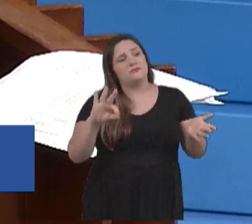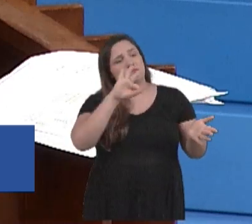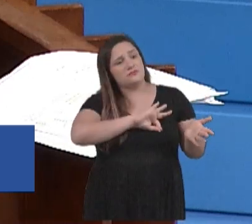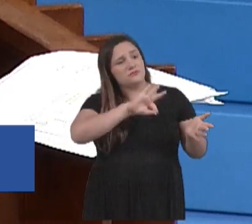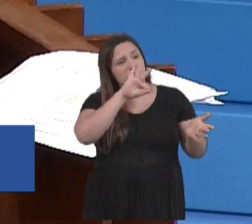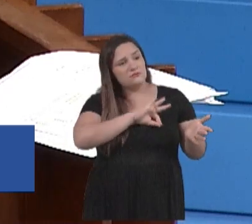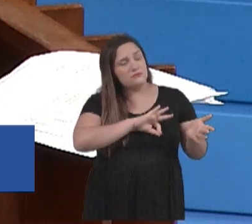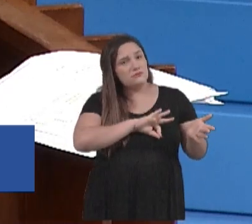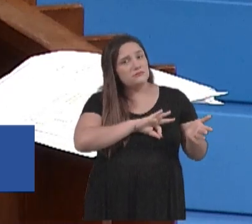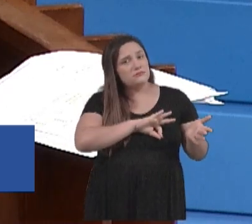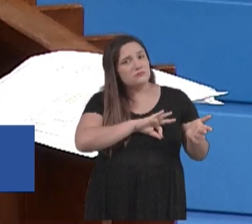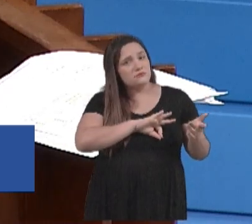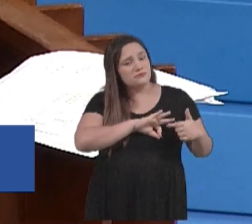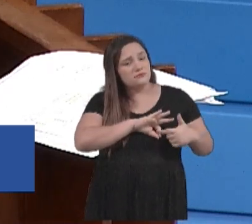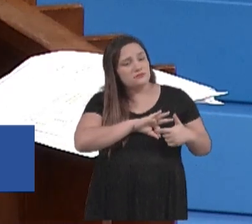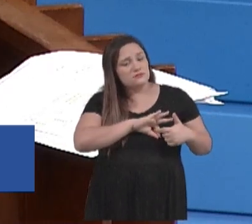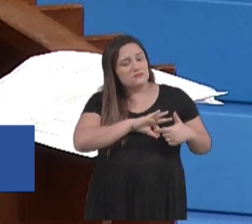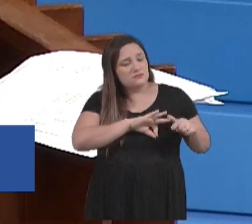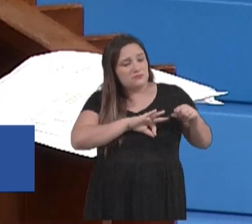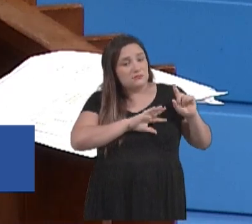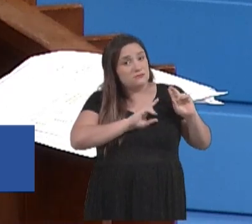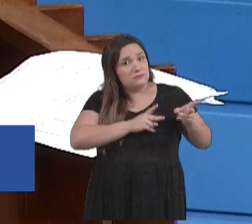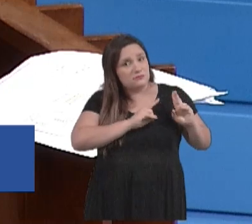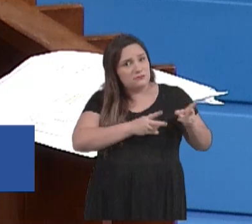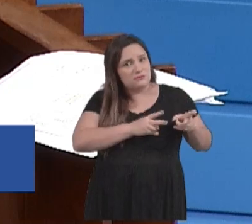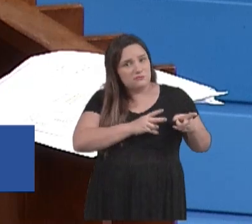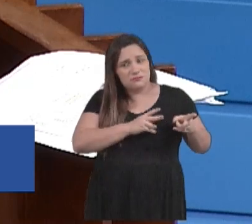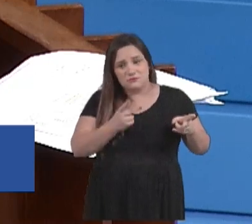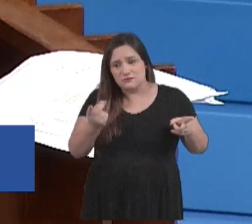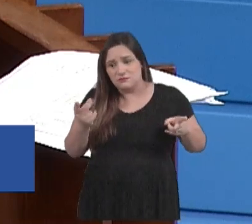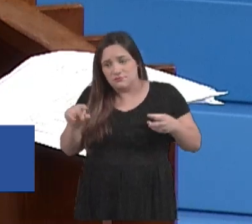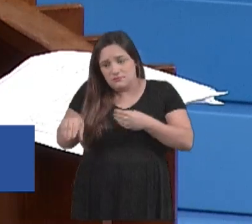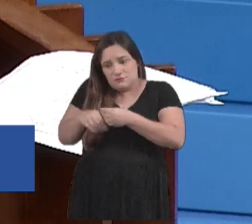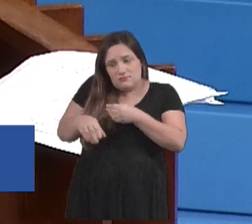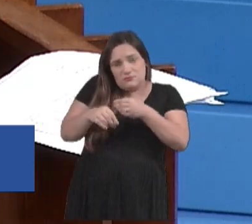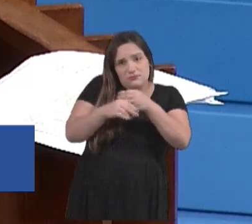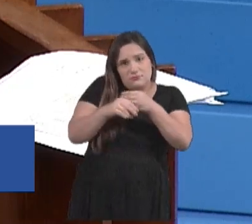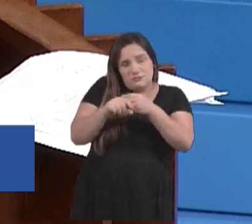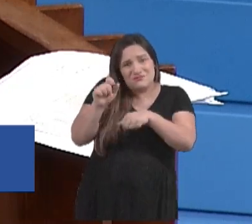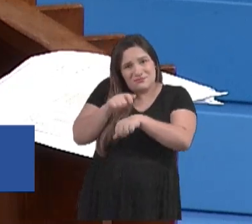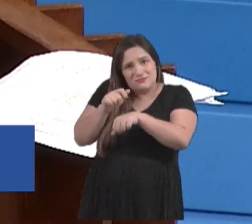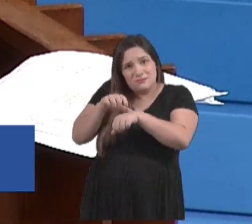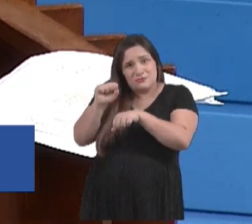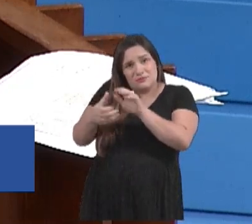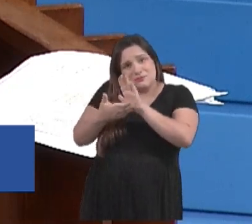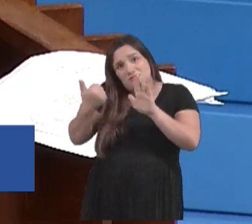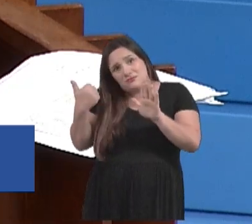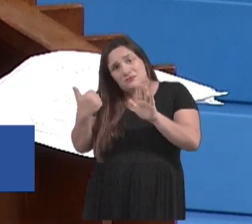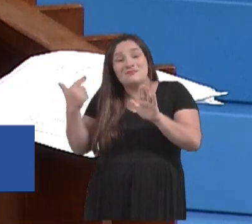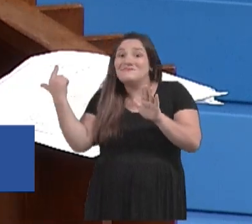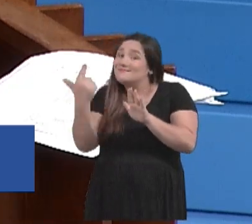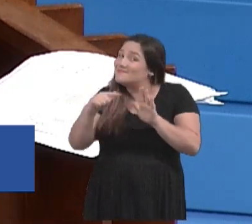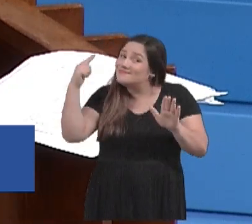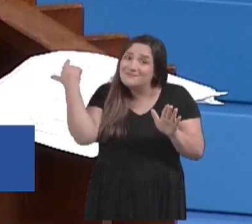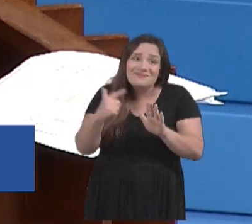Remuneração temporária não tem a incidência nem de previdência, nem de plano de